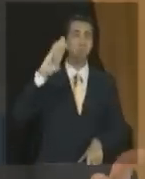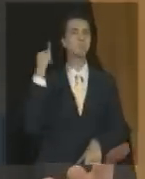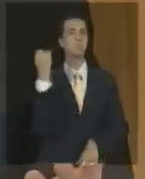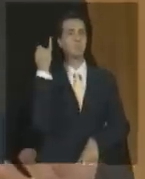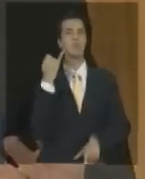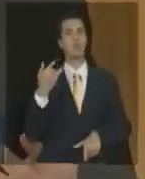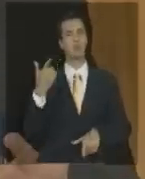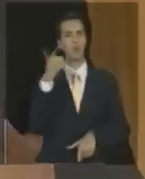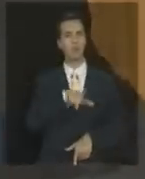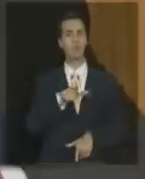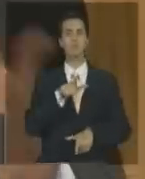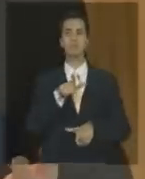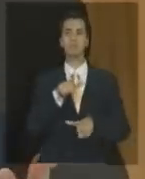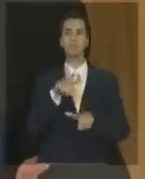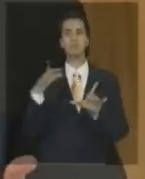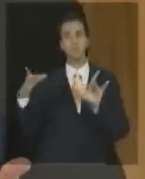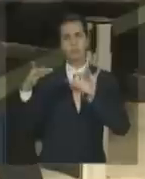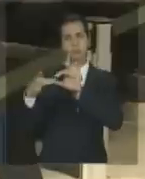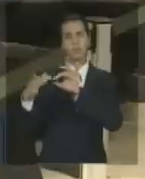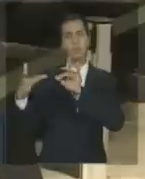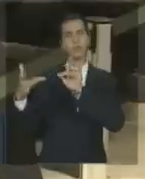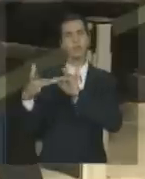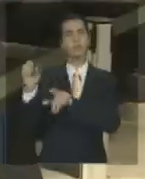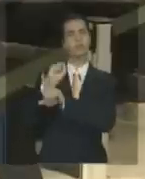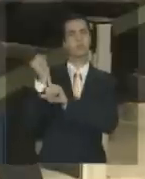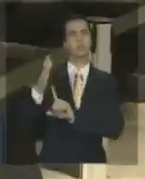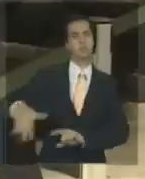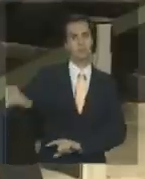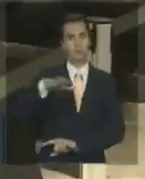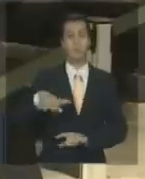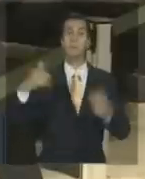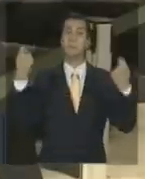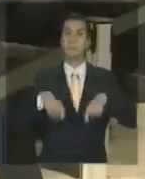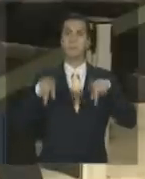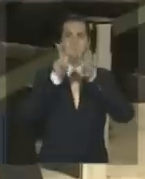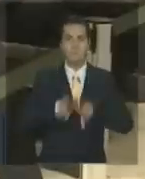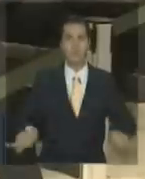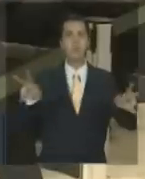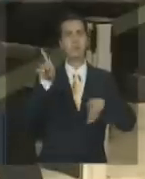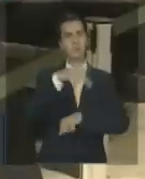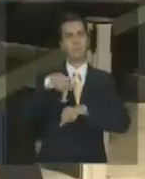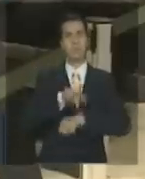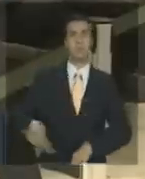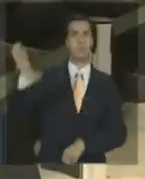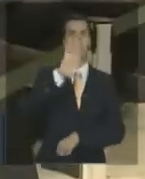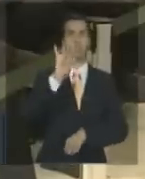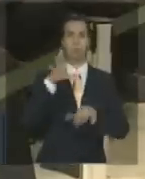as informações, de que a gente tem um olhar para o Estado e não simplesmente para uma parte dele.